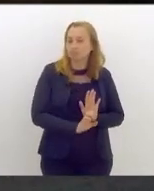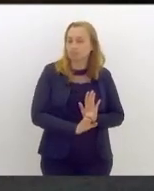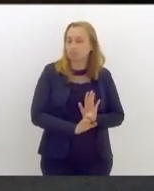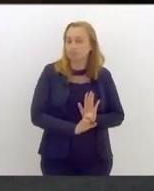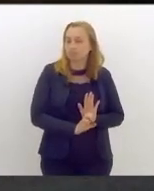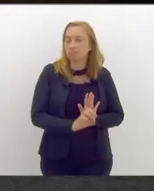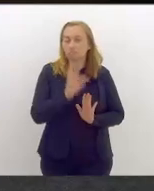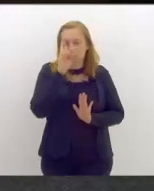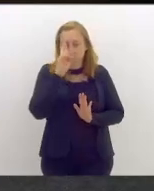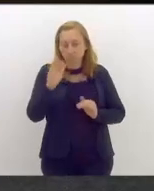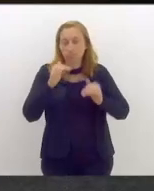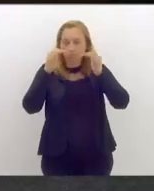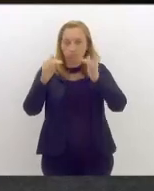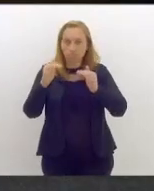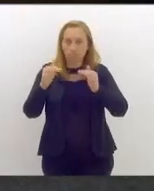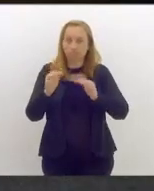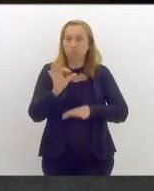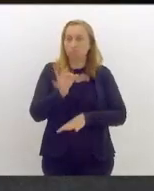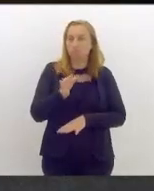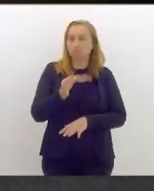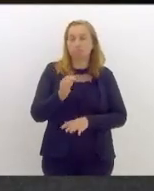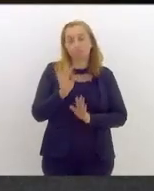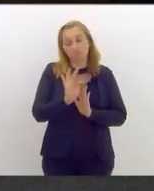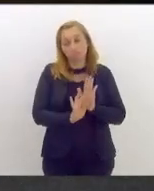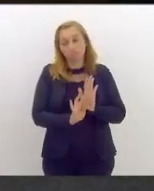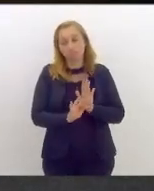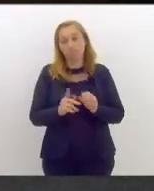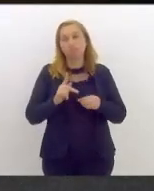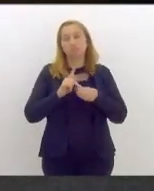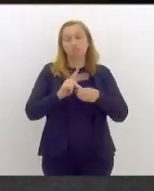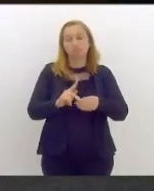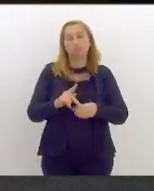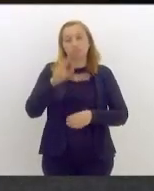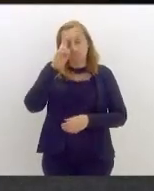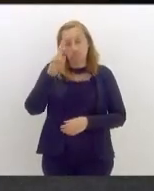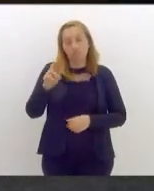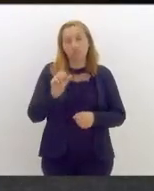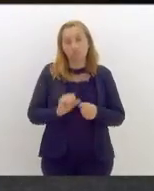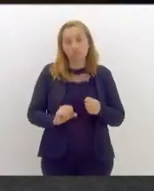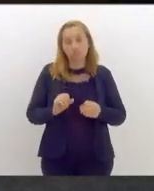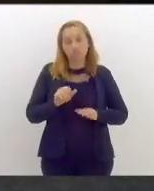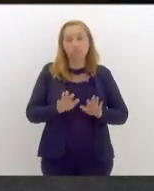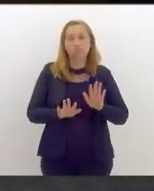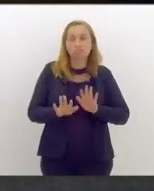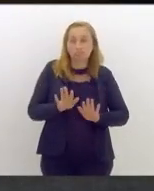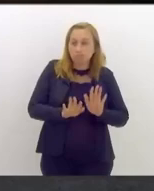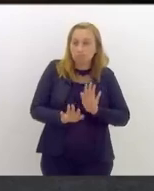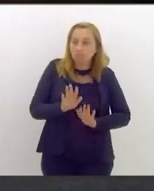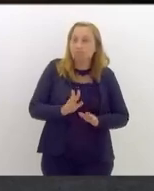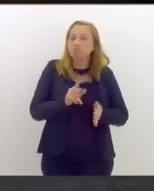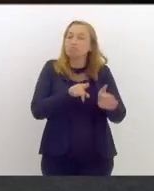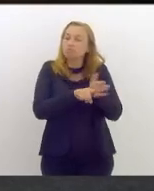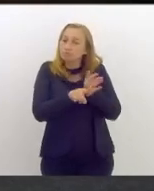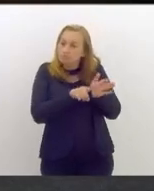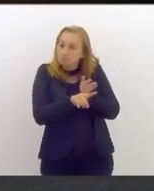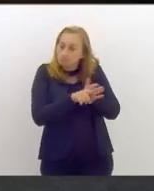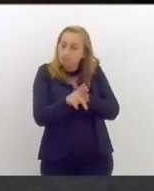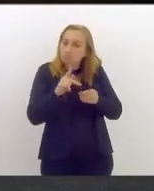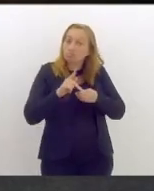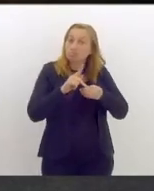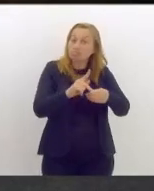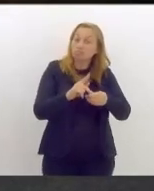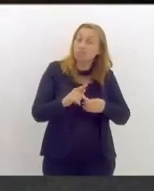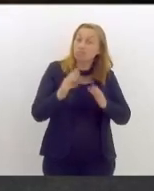vossa excelência Inclusive eu tive acesso ao texto da procuradoria vossa excelência fez cuidadosamente uma consulta A